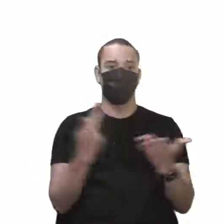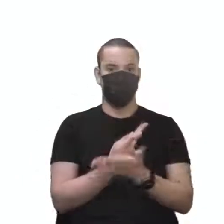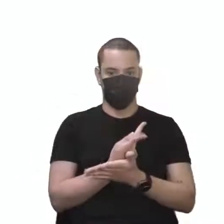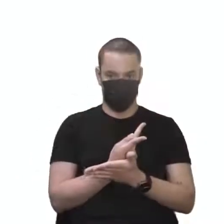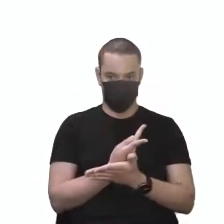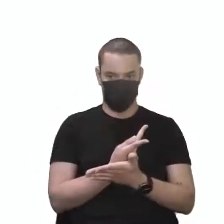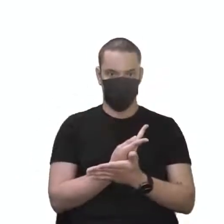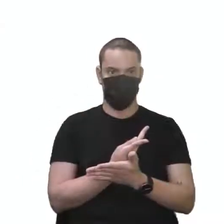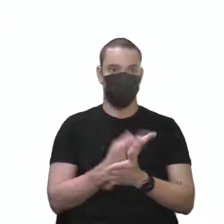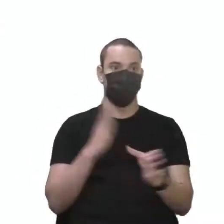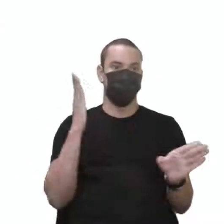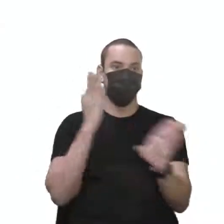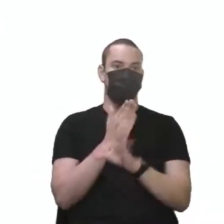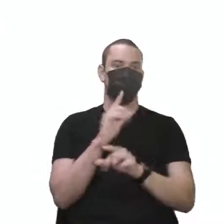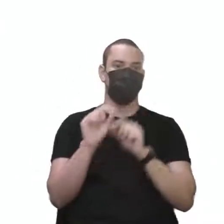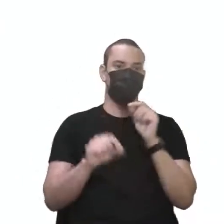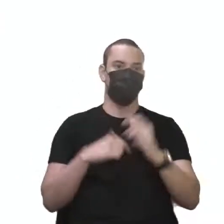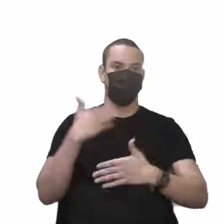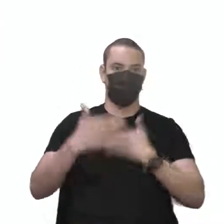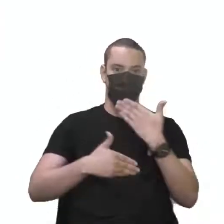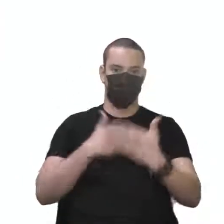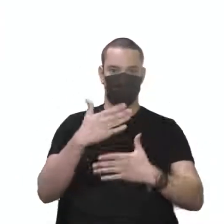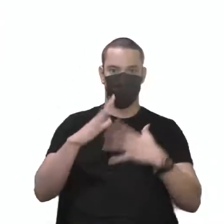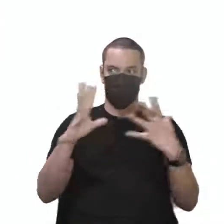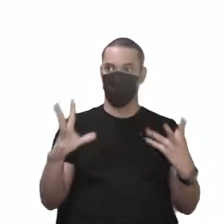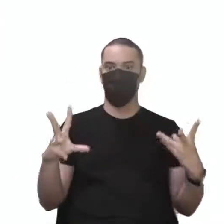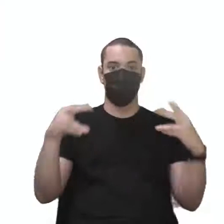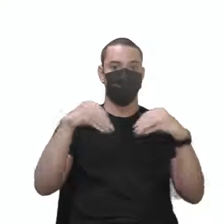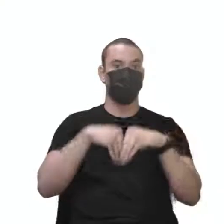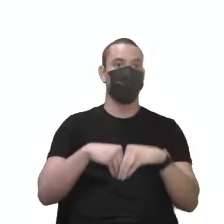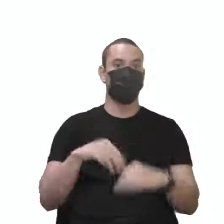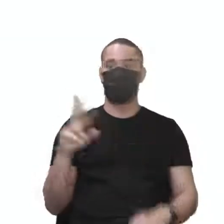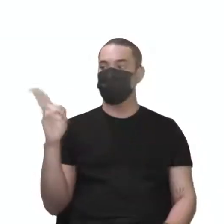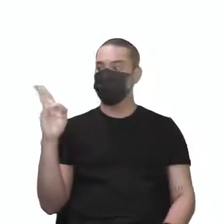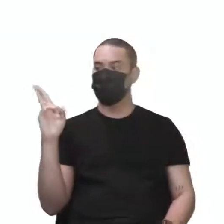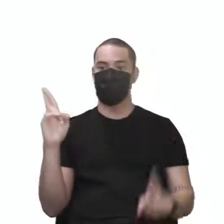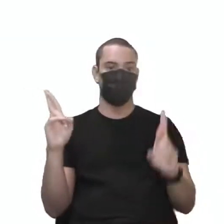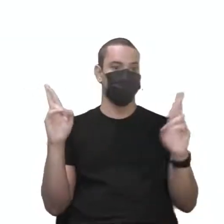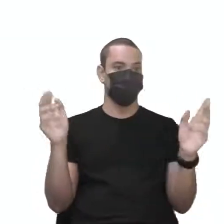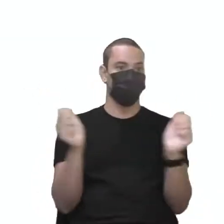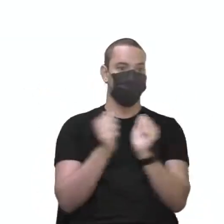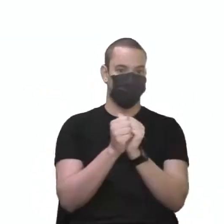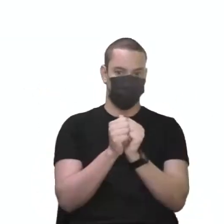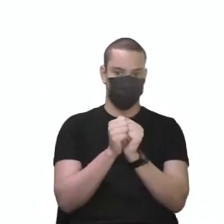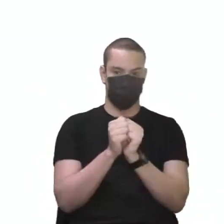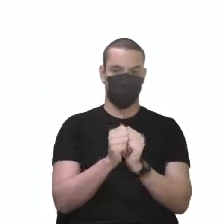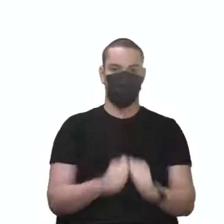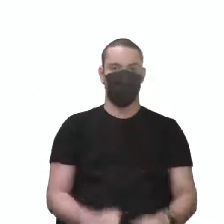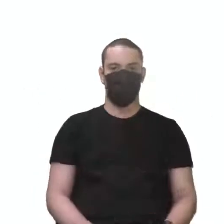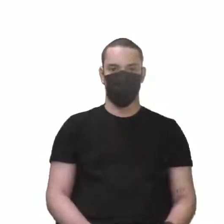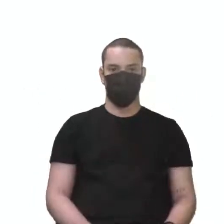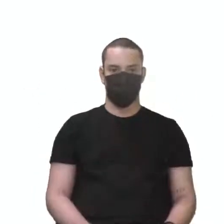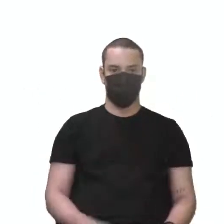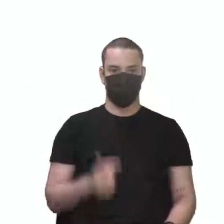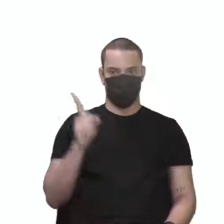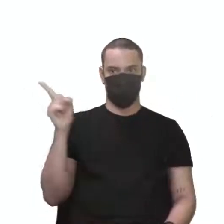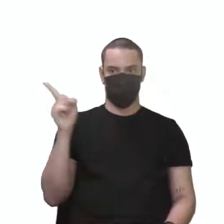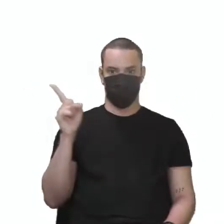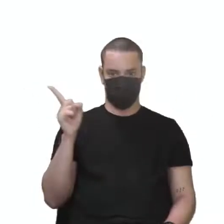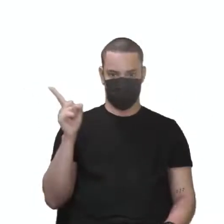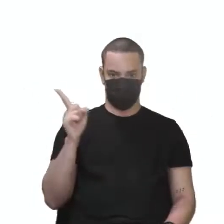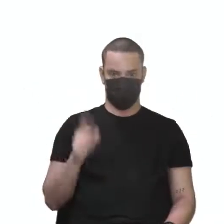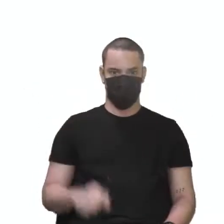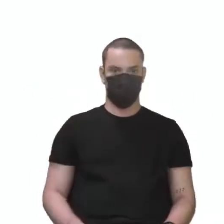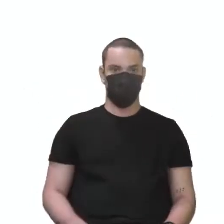acontece? Através de um processo de conjugação. Mas de quem para quem? Vamos lá? Olha lá no quadro,